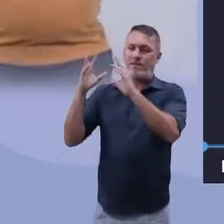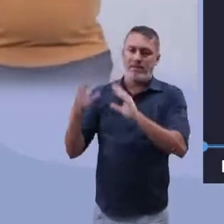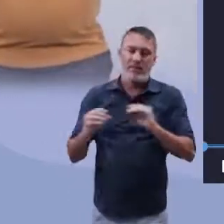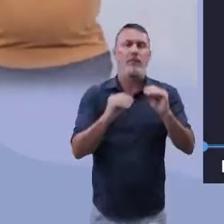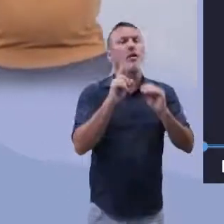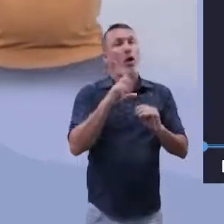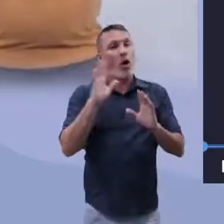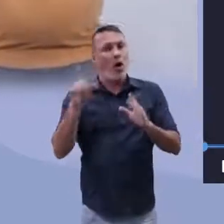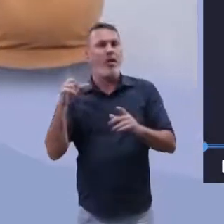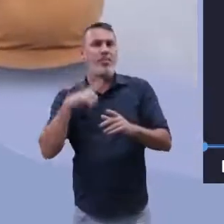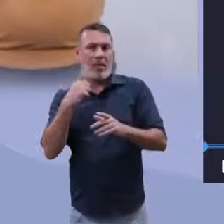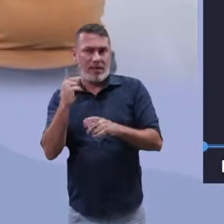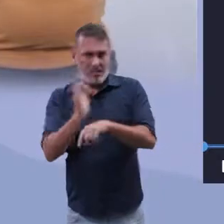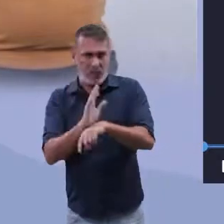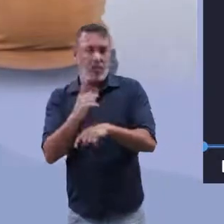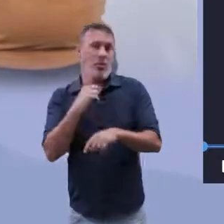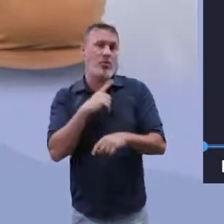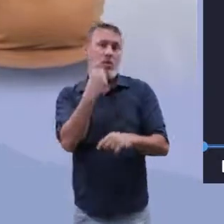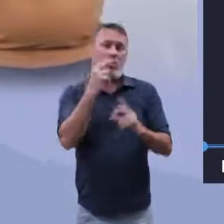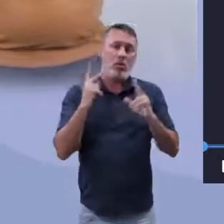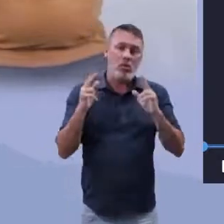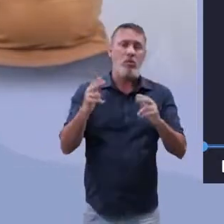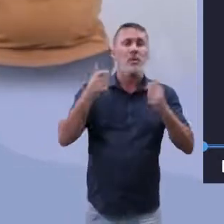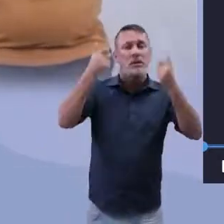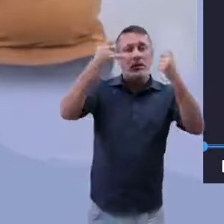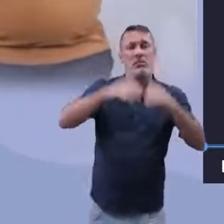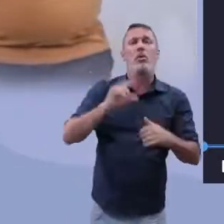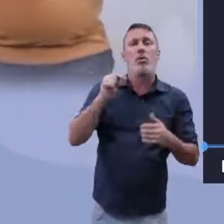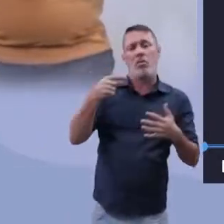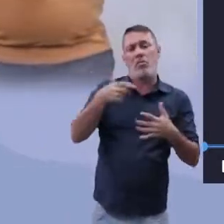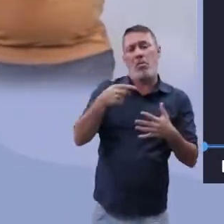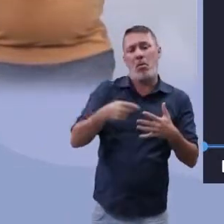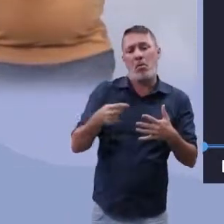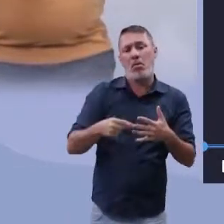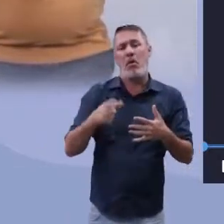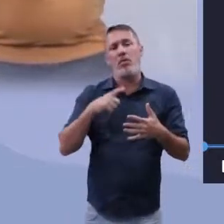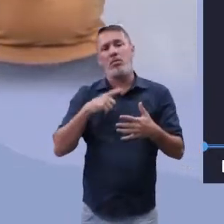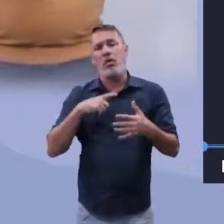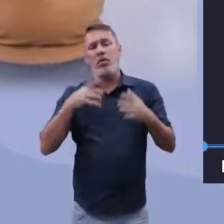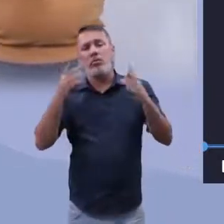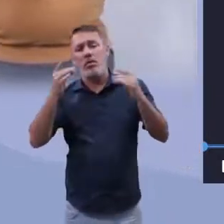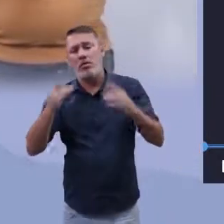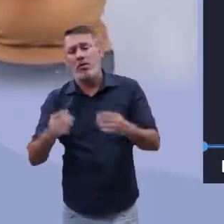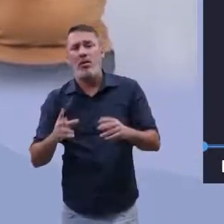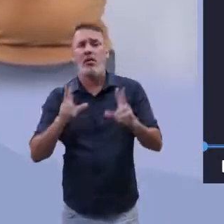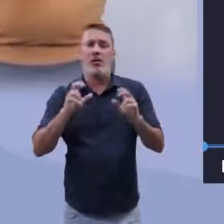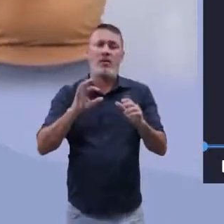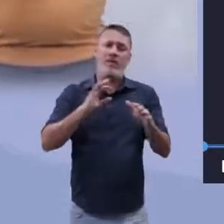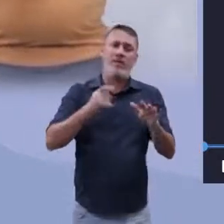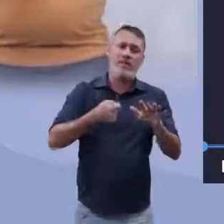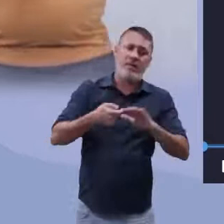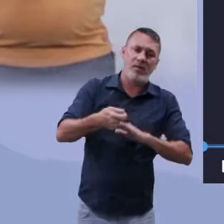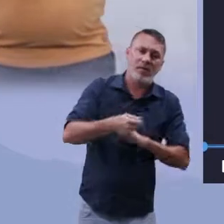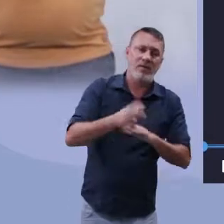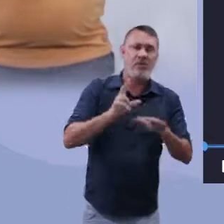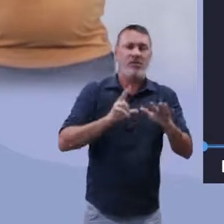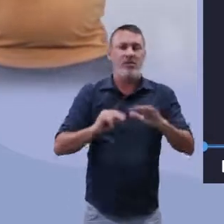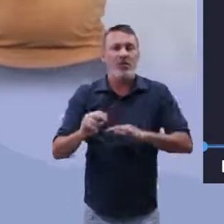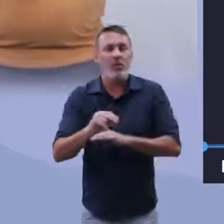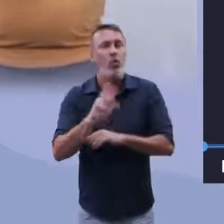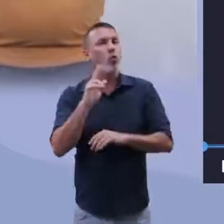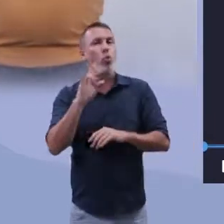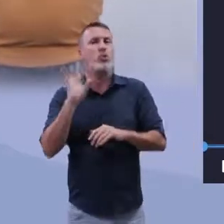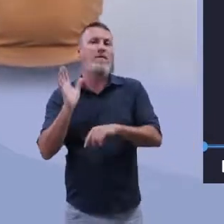né, na parte ali do filme, a parte da série, aconteceu um exemplo de fake news que infelizmente não se encontra apenas